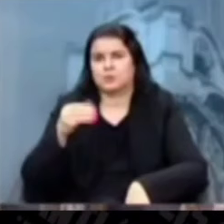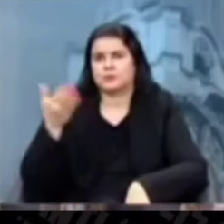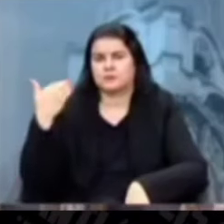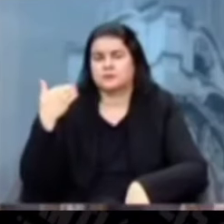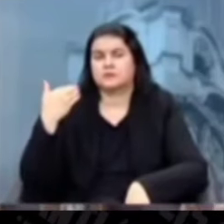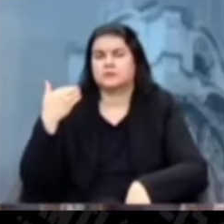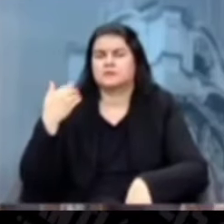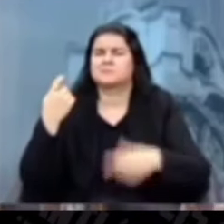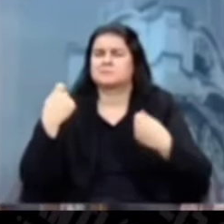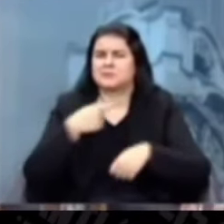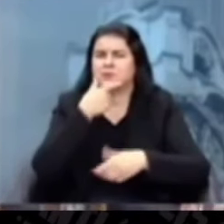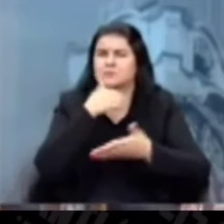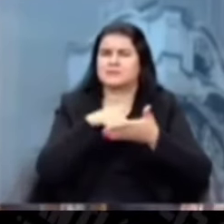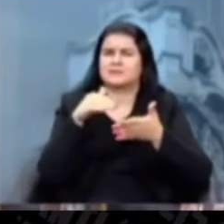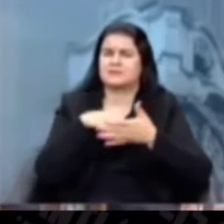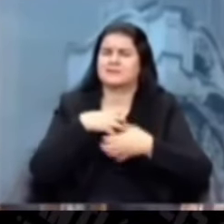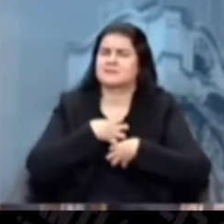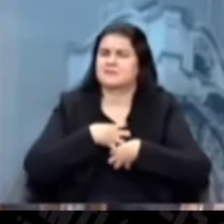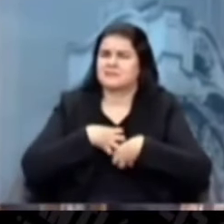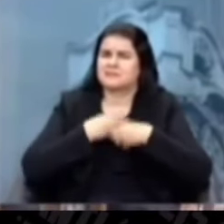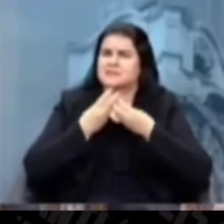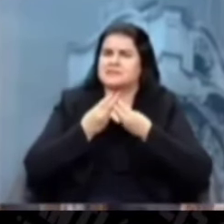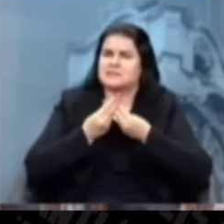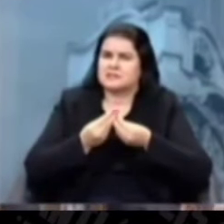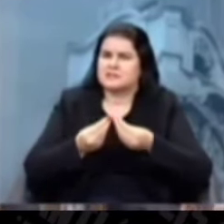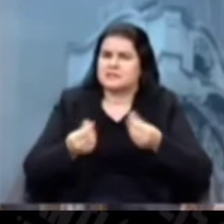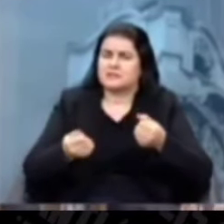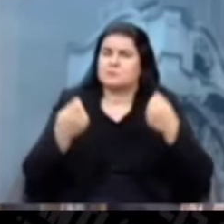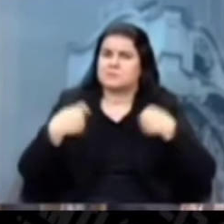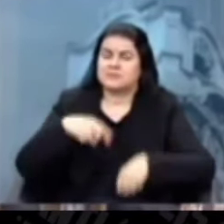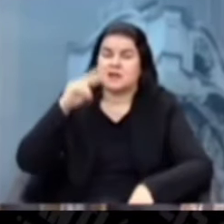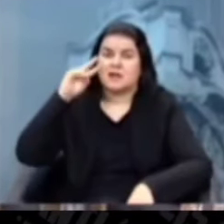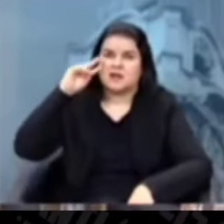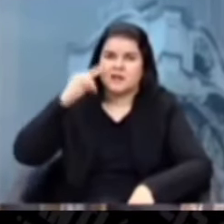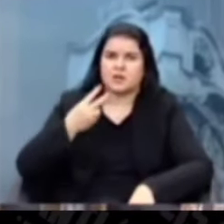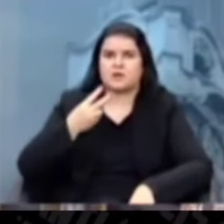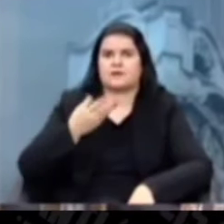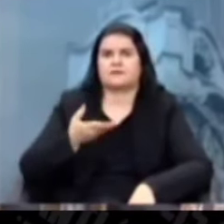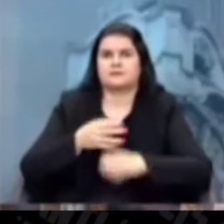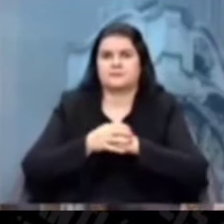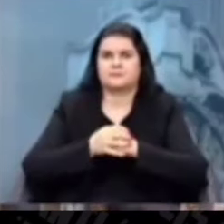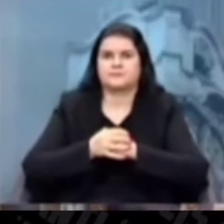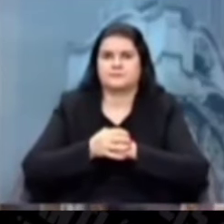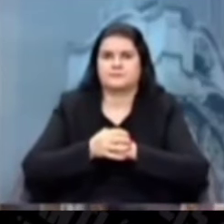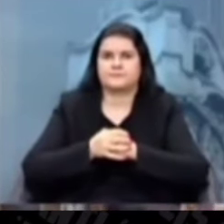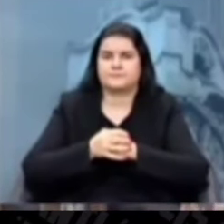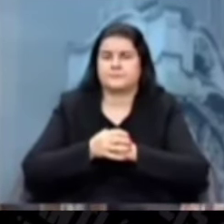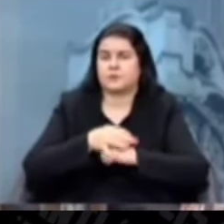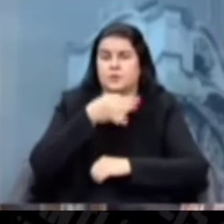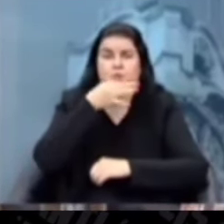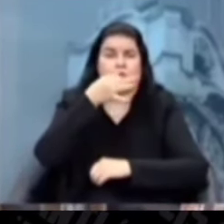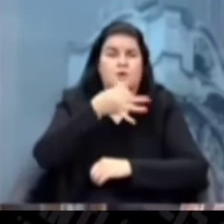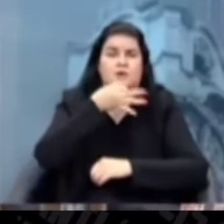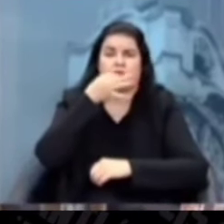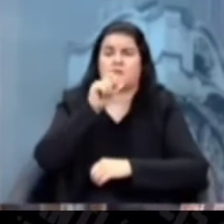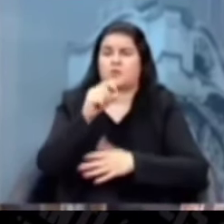tenha sensibilidade e que ele reconheça a